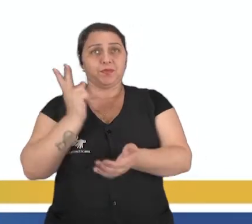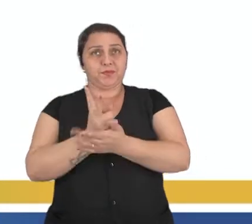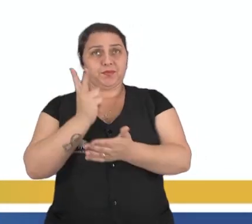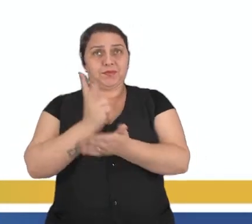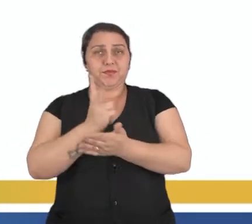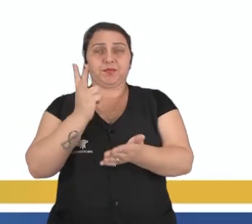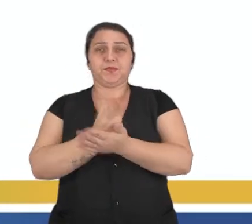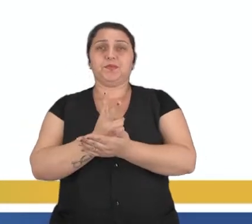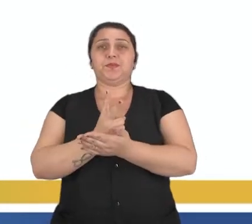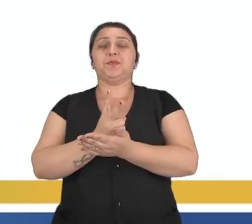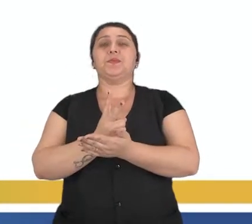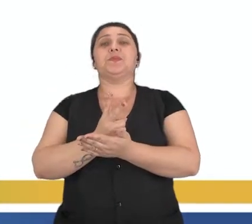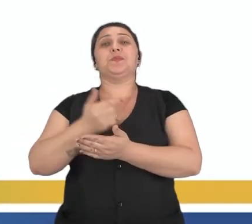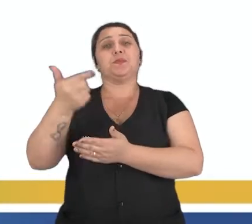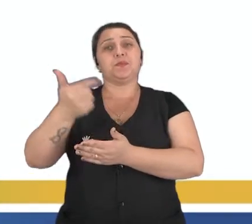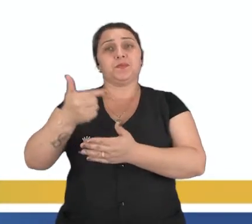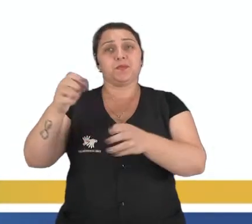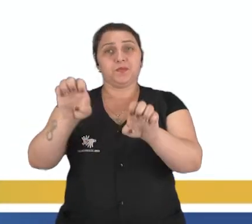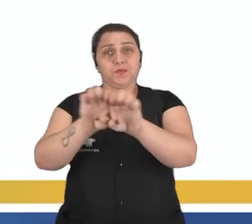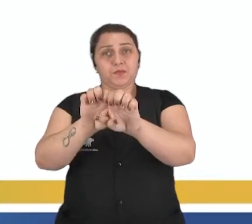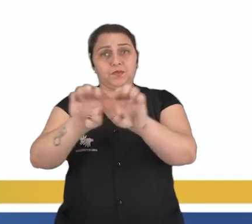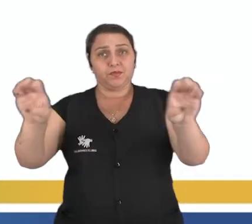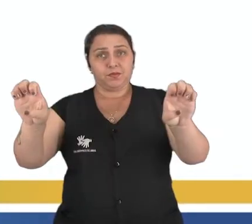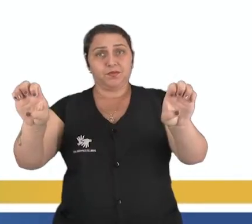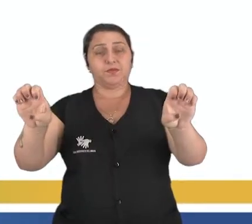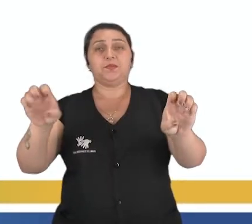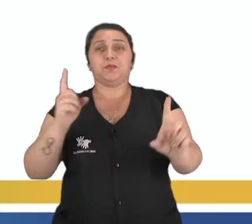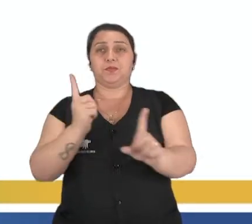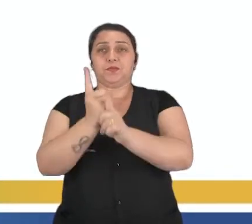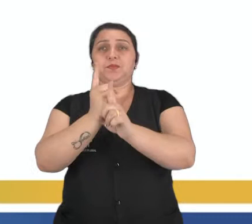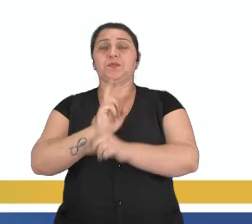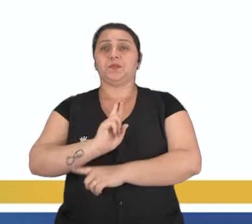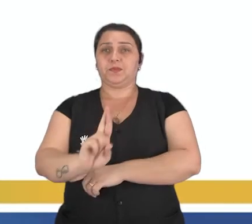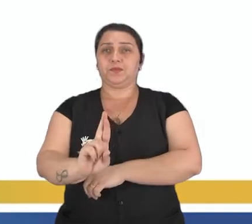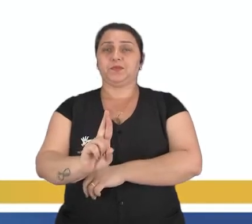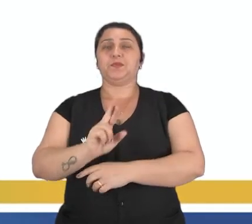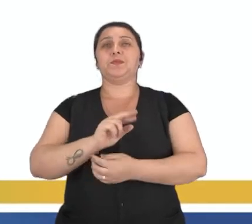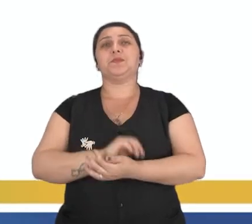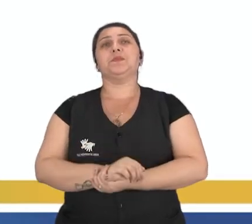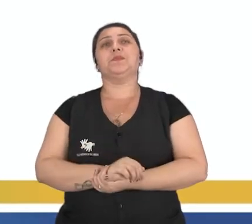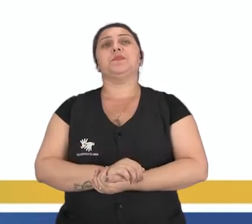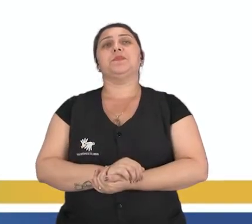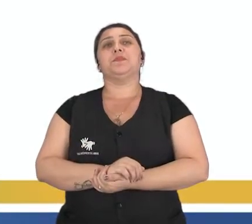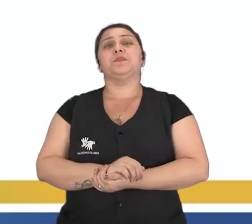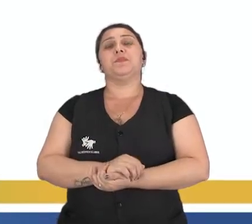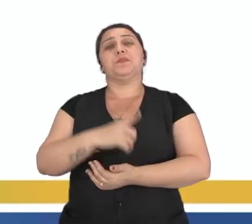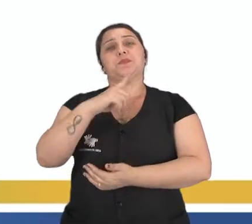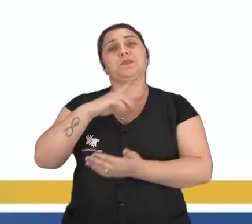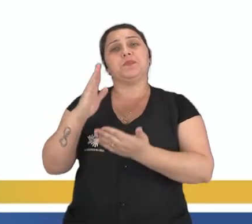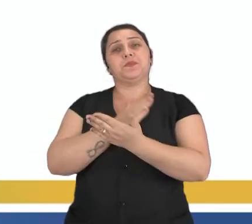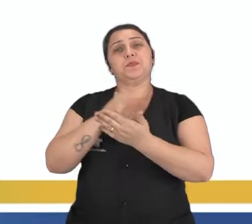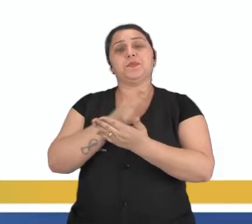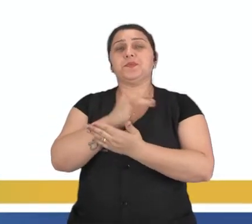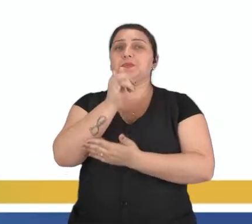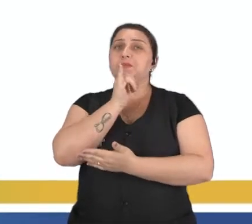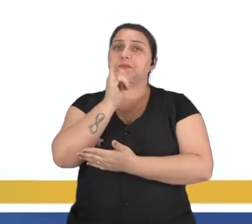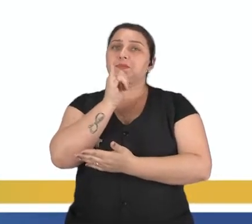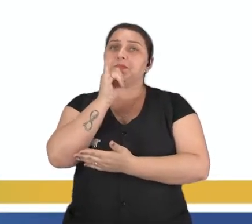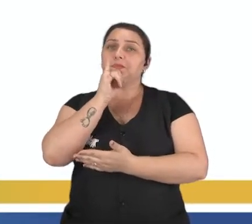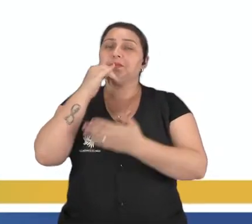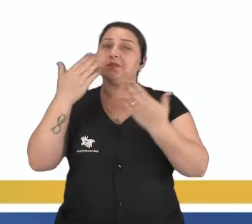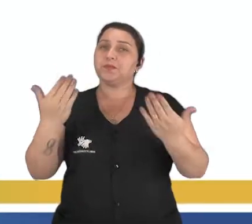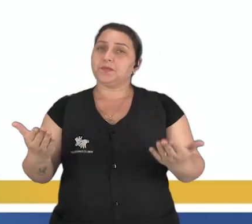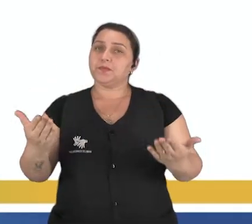cair numa equação do segundo grau para poder achar as soluções. Então aqui nós temos alguns exemplos,